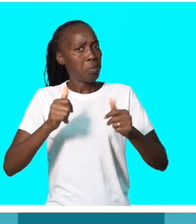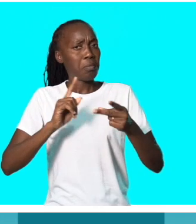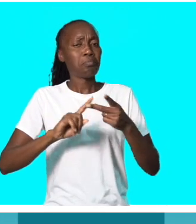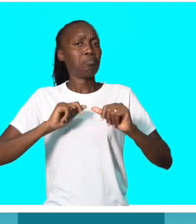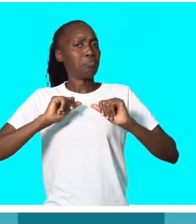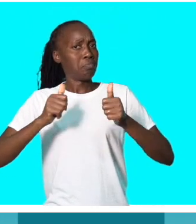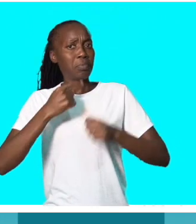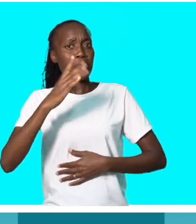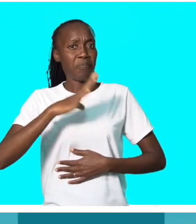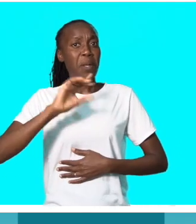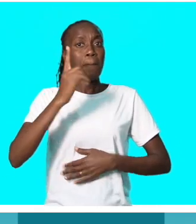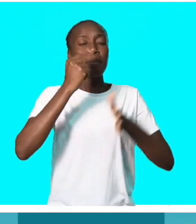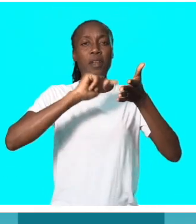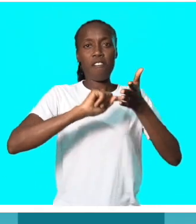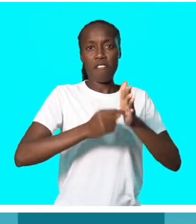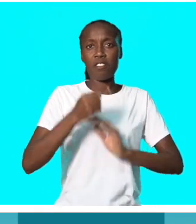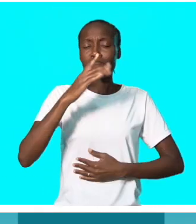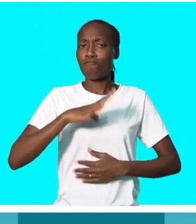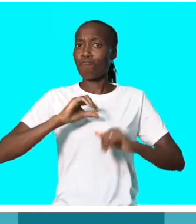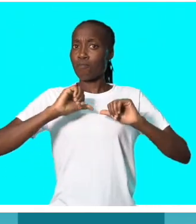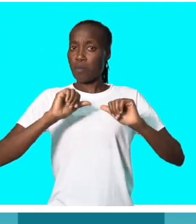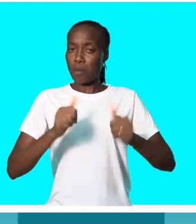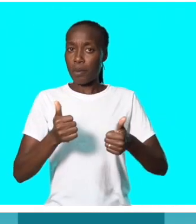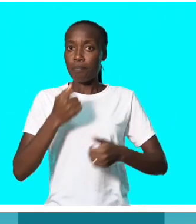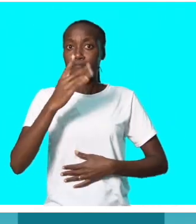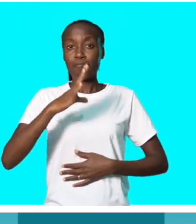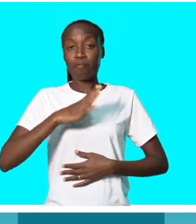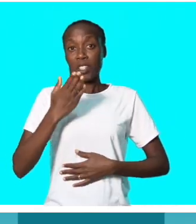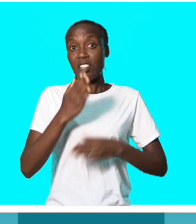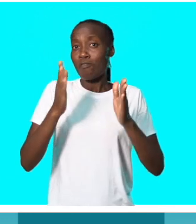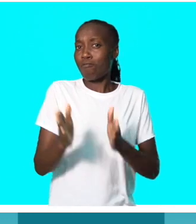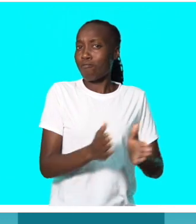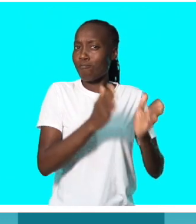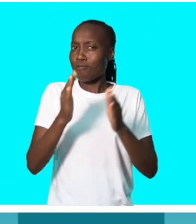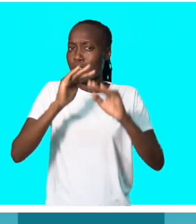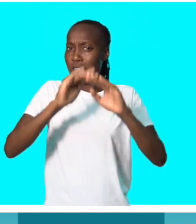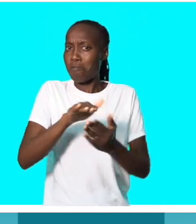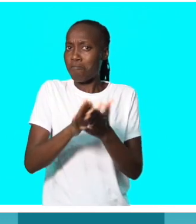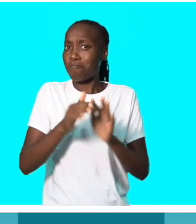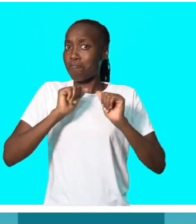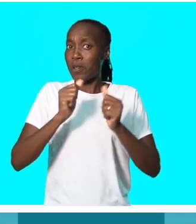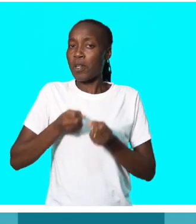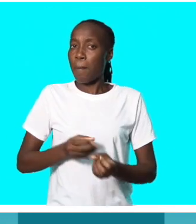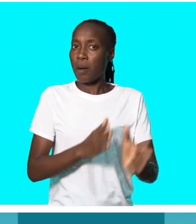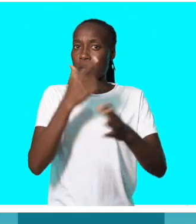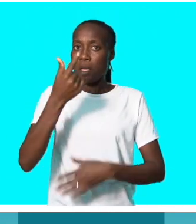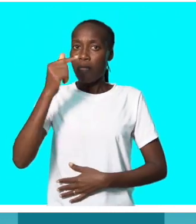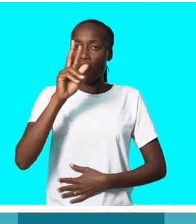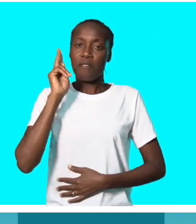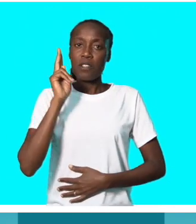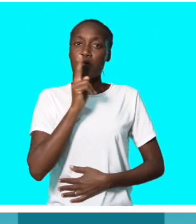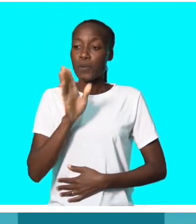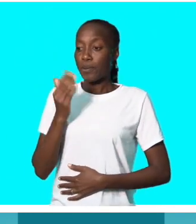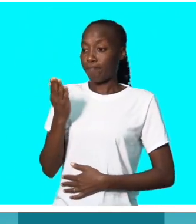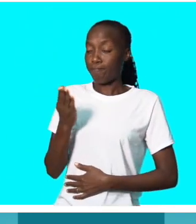muito bom mesmo, tendo em conta que foi a primeira vez. Foi muito bom e a organização esteve muito bem também. Estou de parabéns à TV Suros por